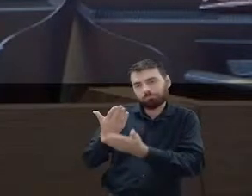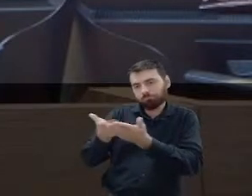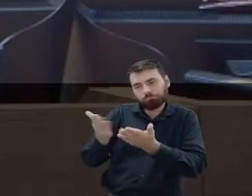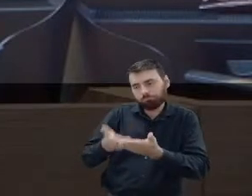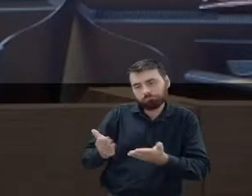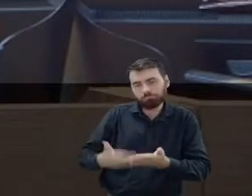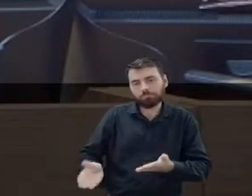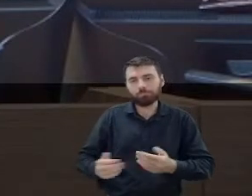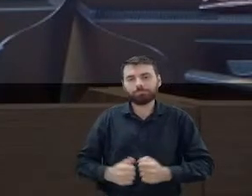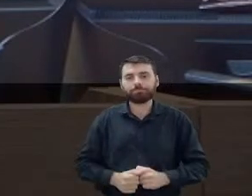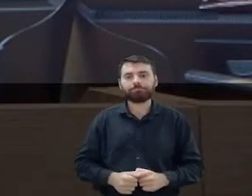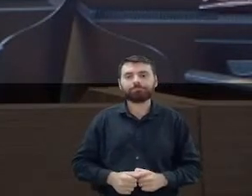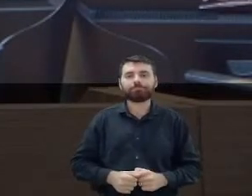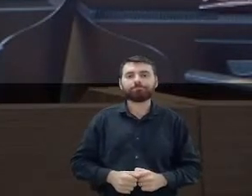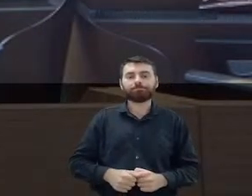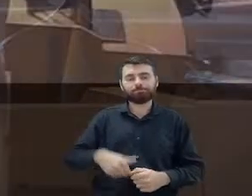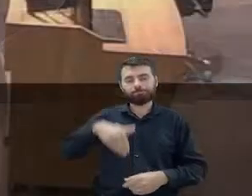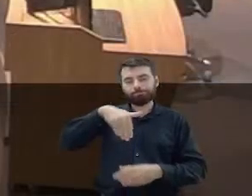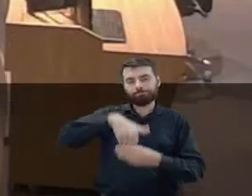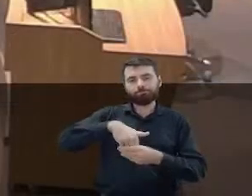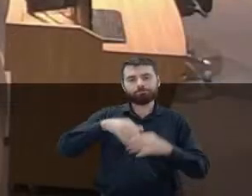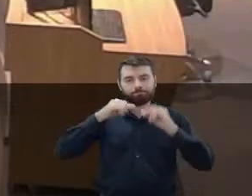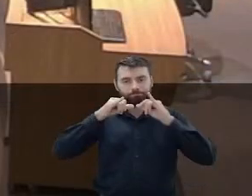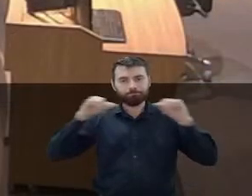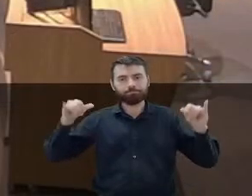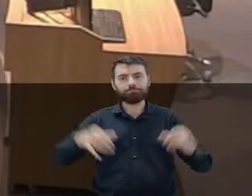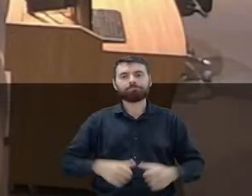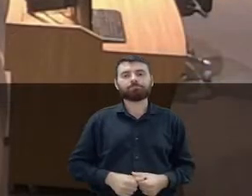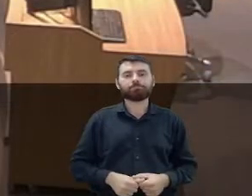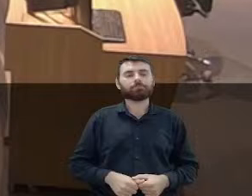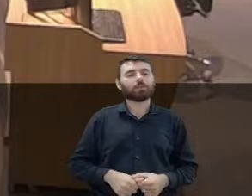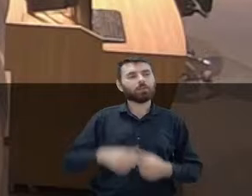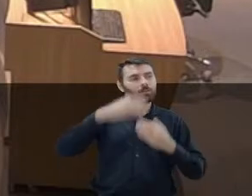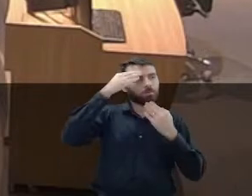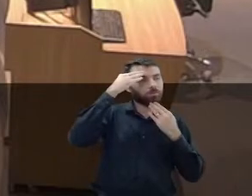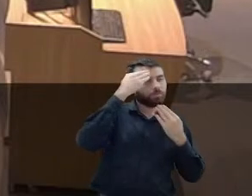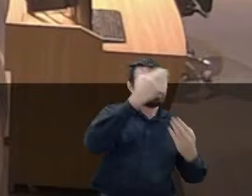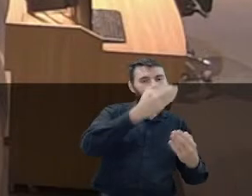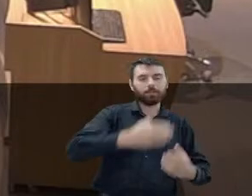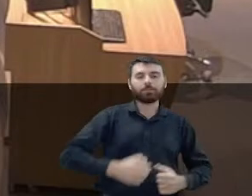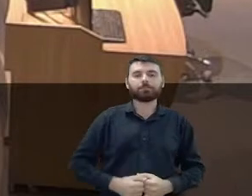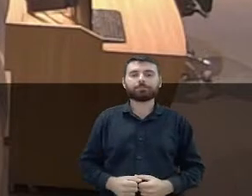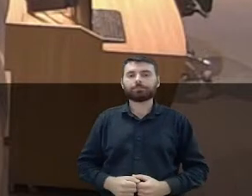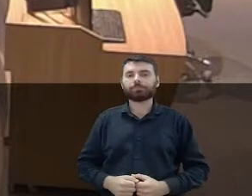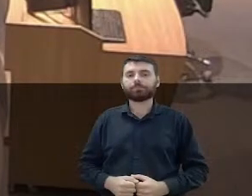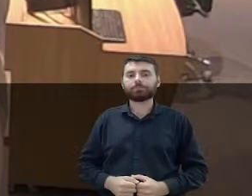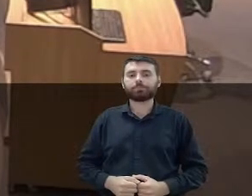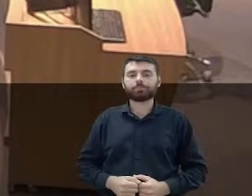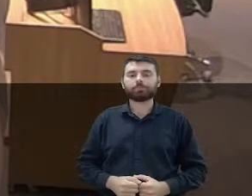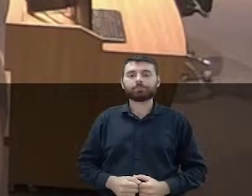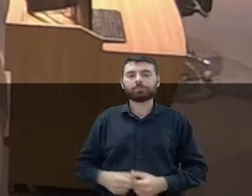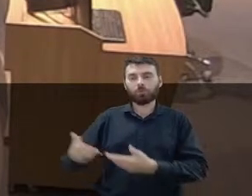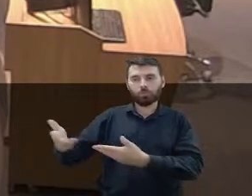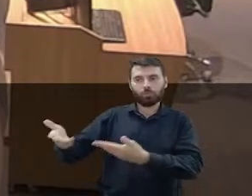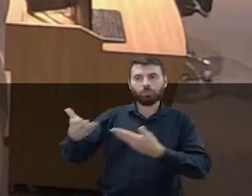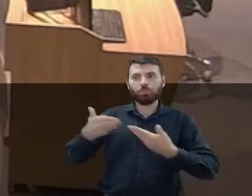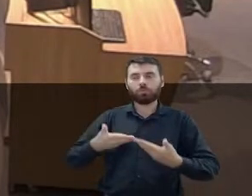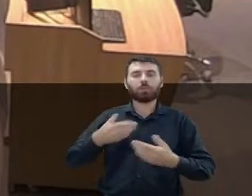Dessa forma é a proposta de decisão, senhor presidente. Obrigado, desembargador Nicanor. Com a palavra,